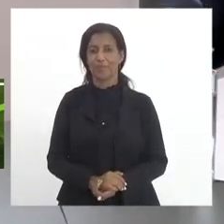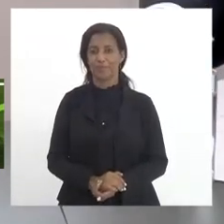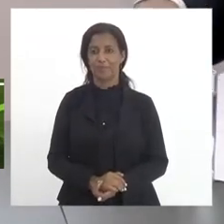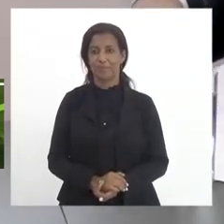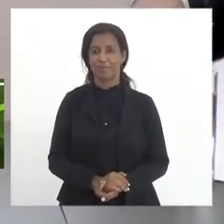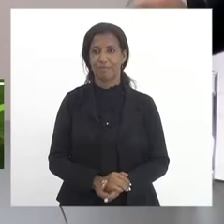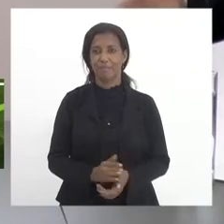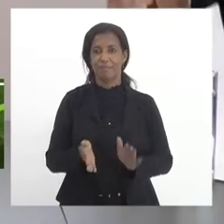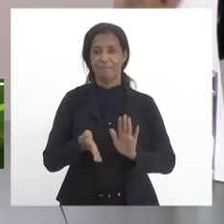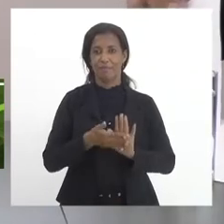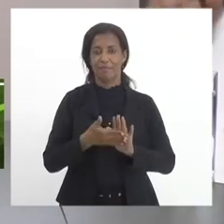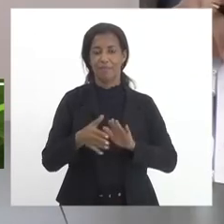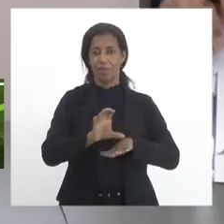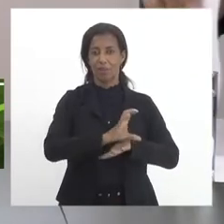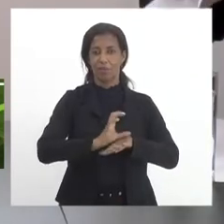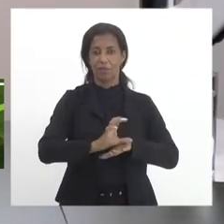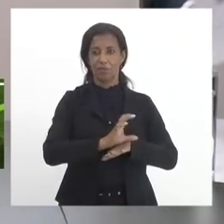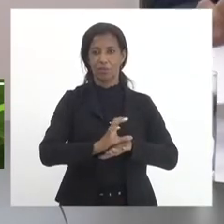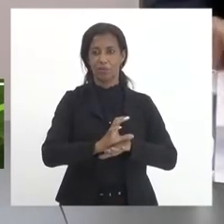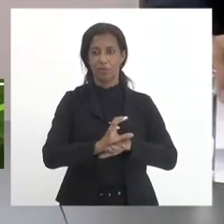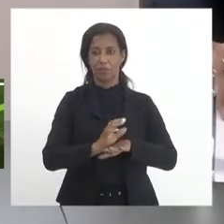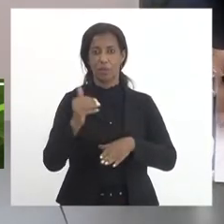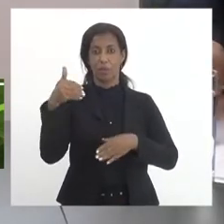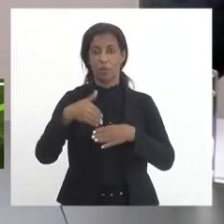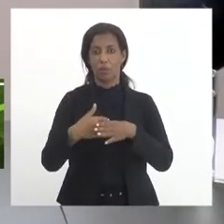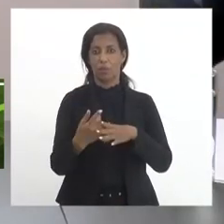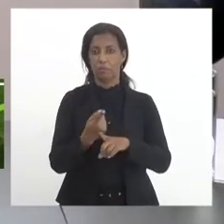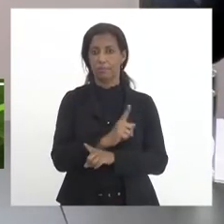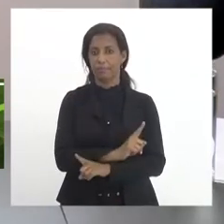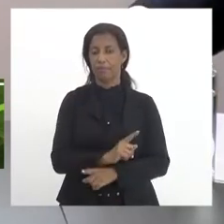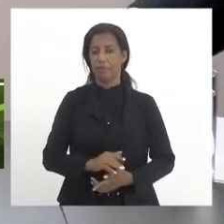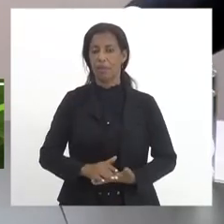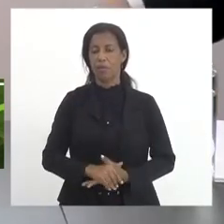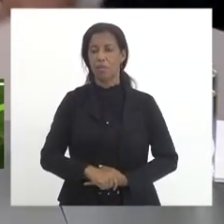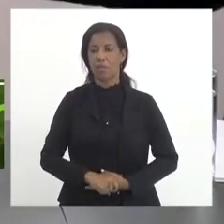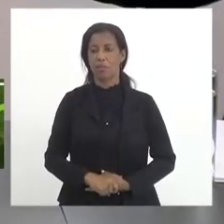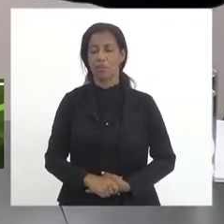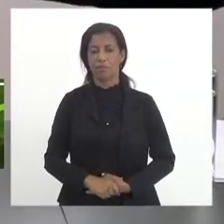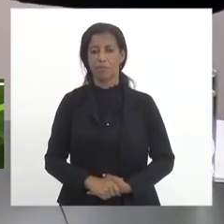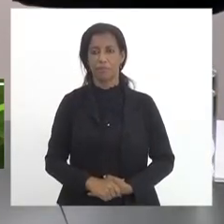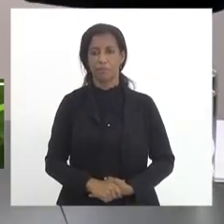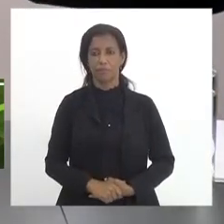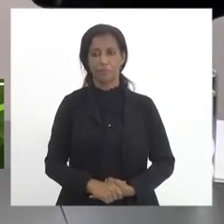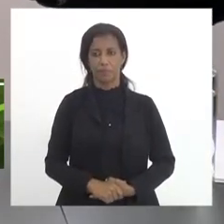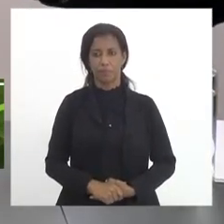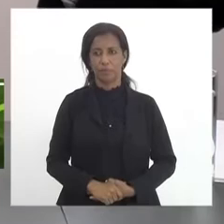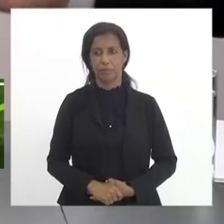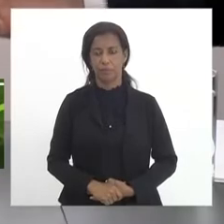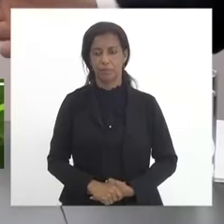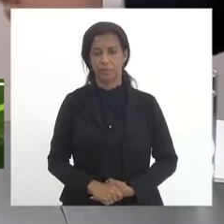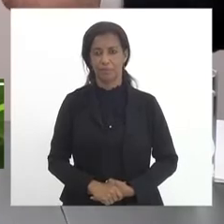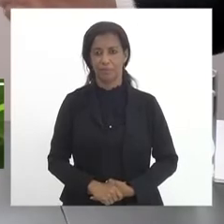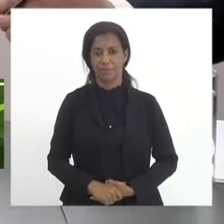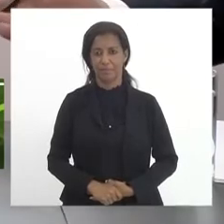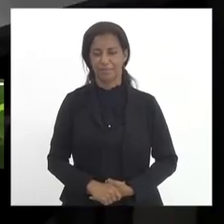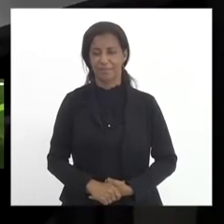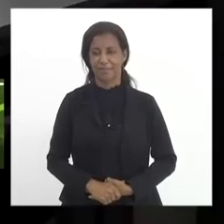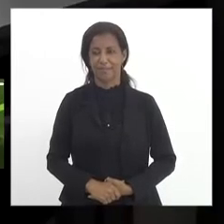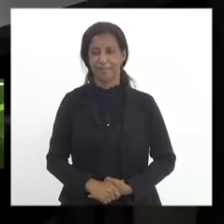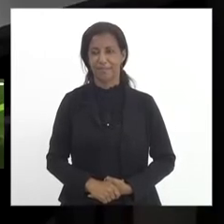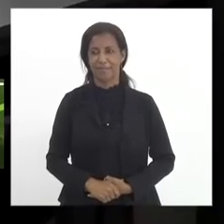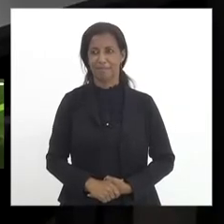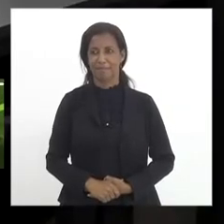O parecer é pela inconstitucionalidade. Voto divergente, senhor presidente. Deputado Rodrigo Amorim. Tomou surpresa. Não